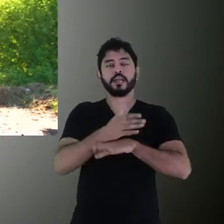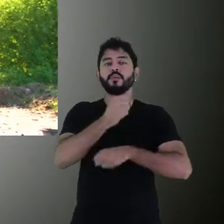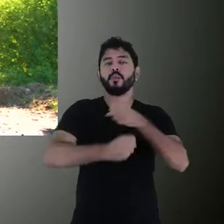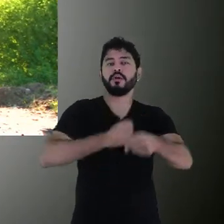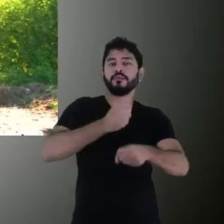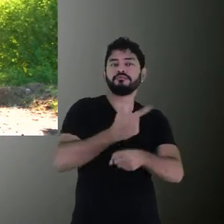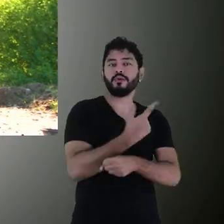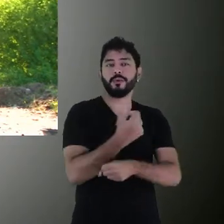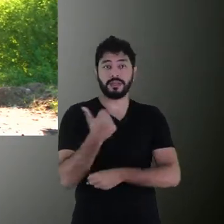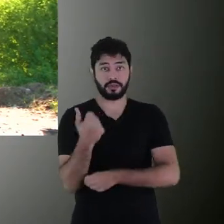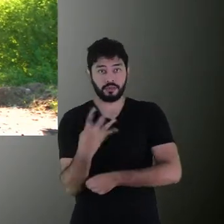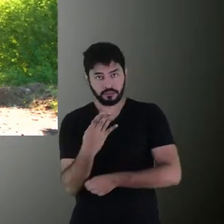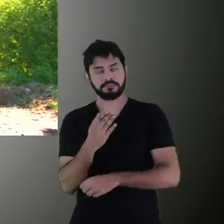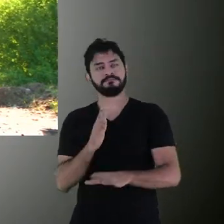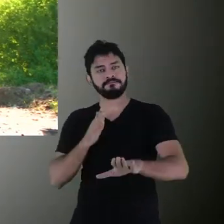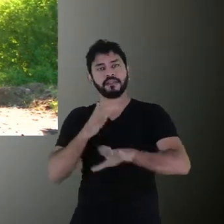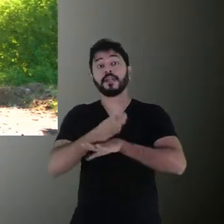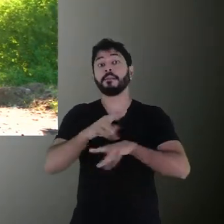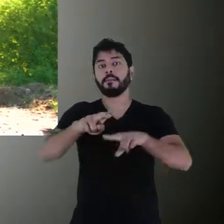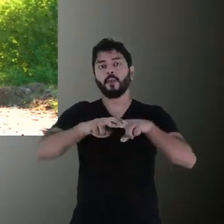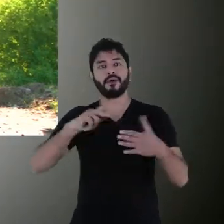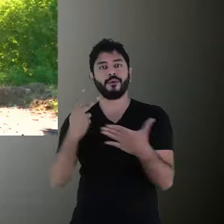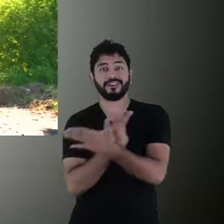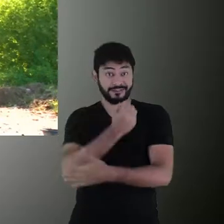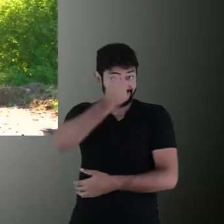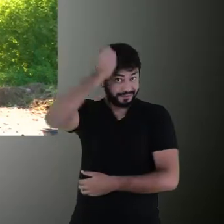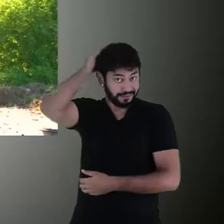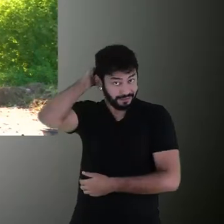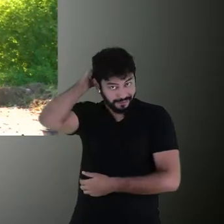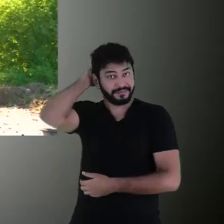IFPE desde 2014. Eu entrei